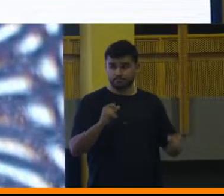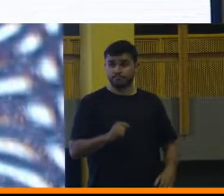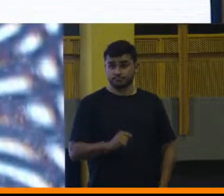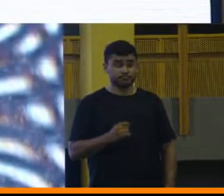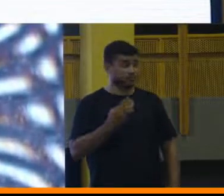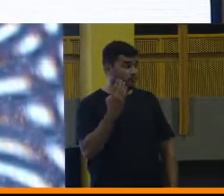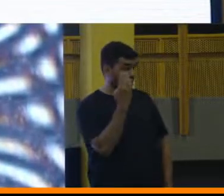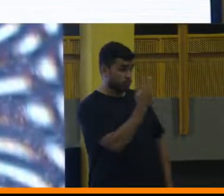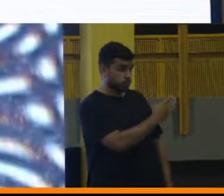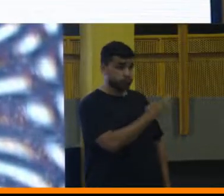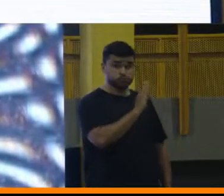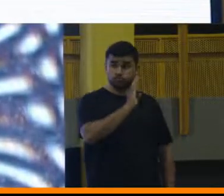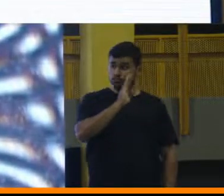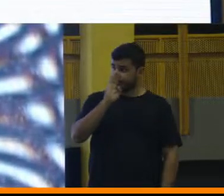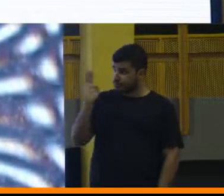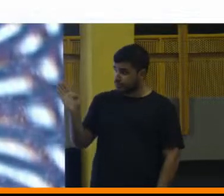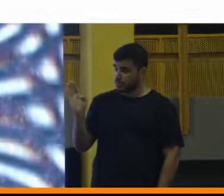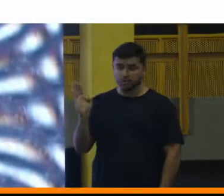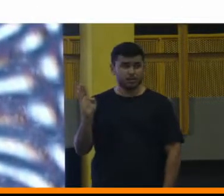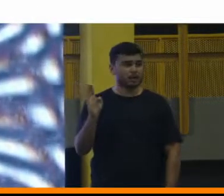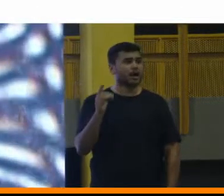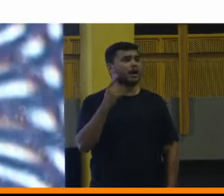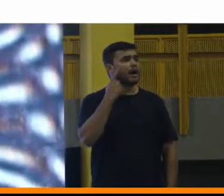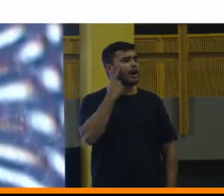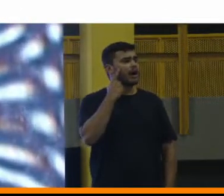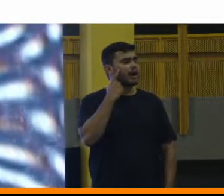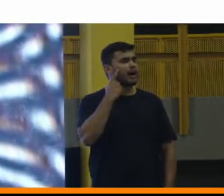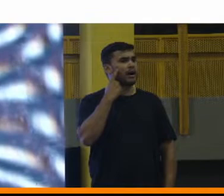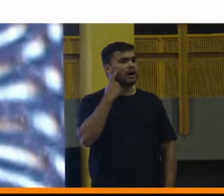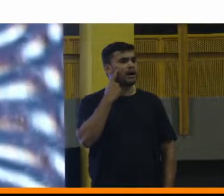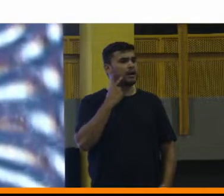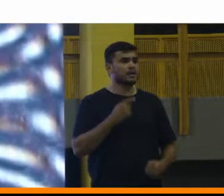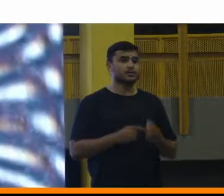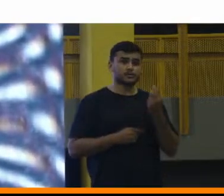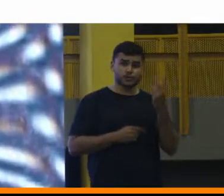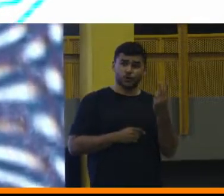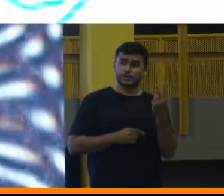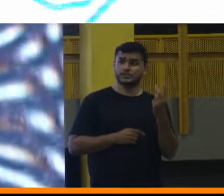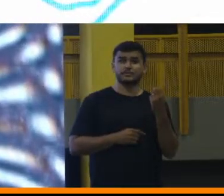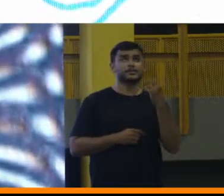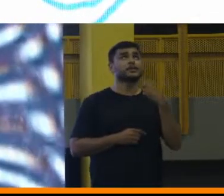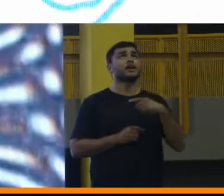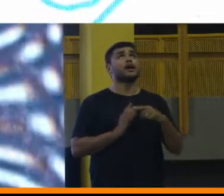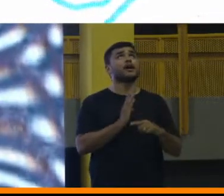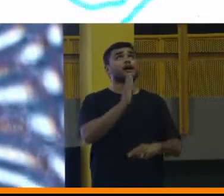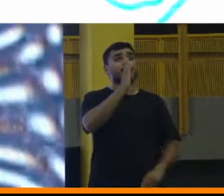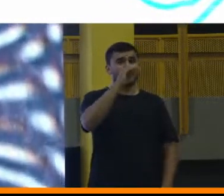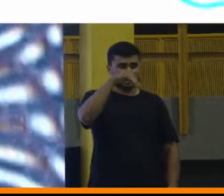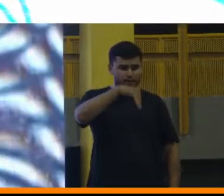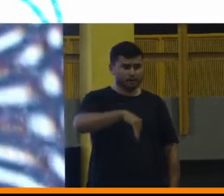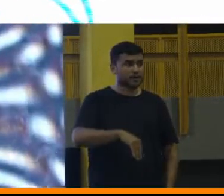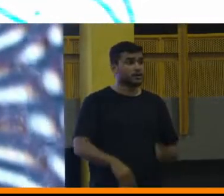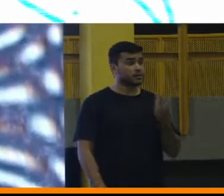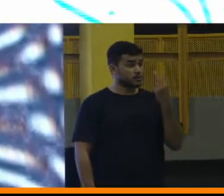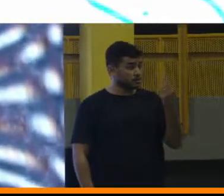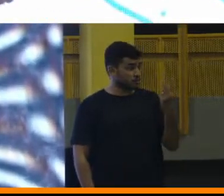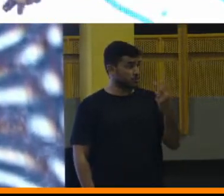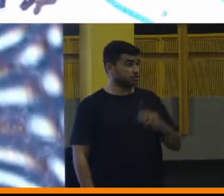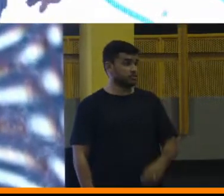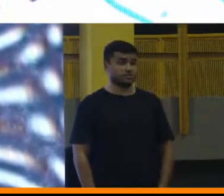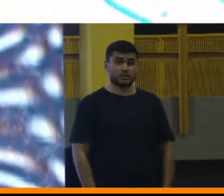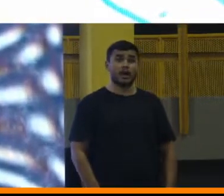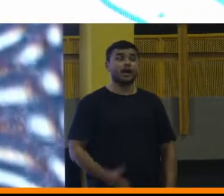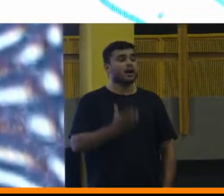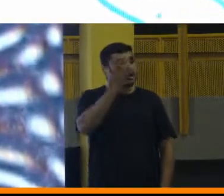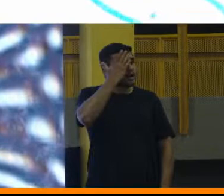ou para a esquerda. Essa é a diferença. Deu para entender? Toda direção tem 2